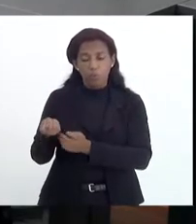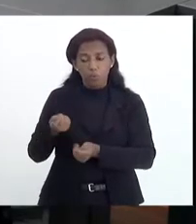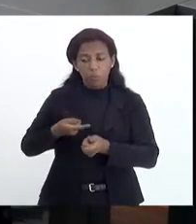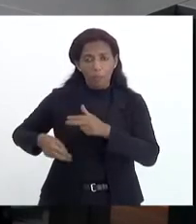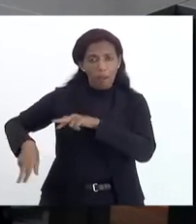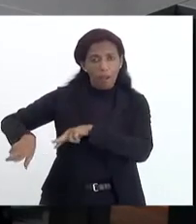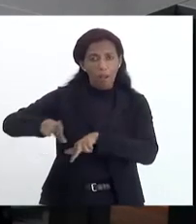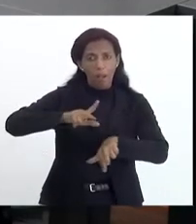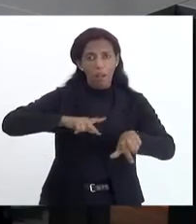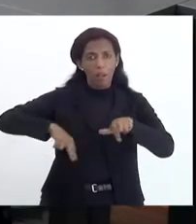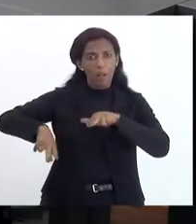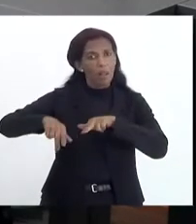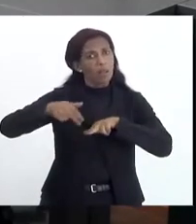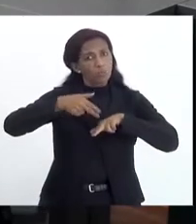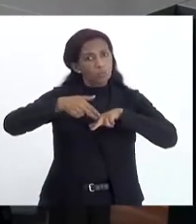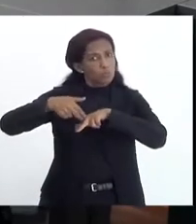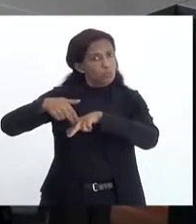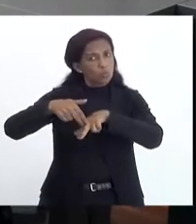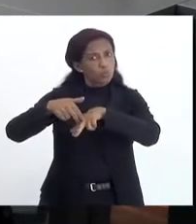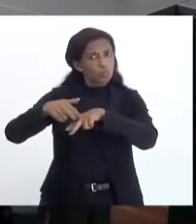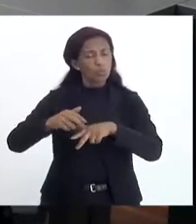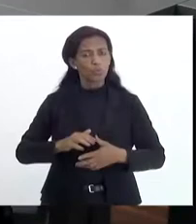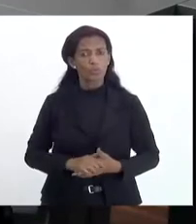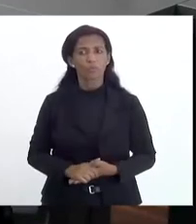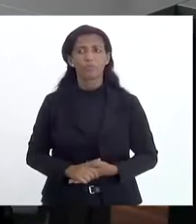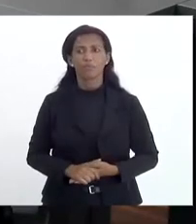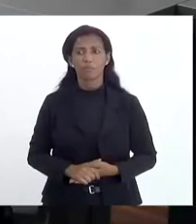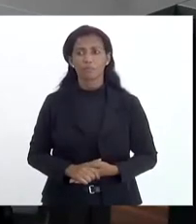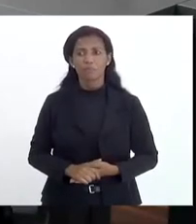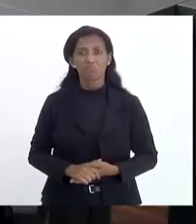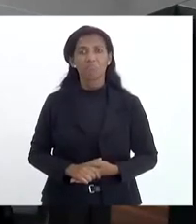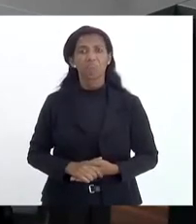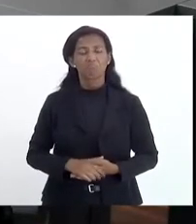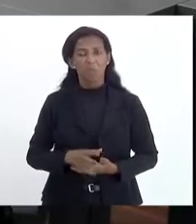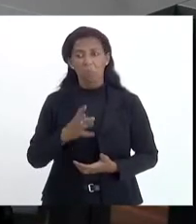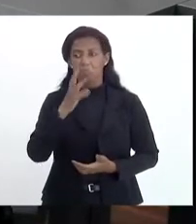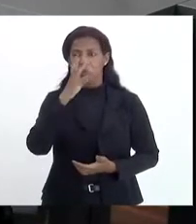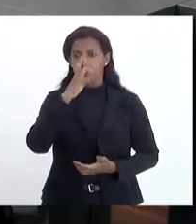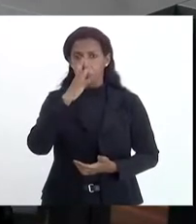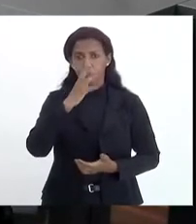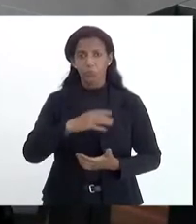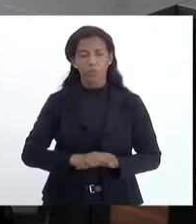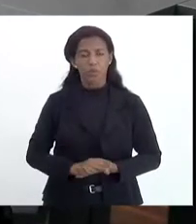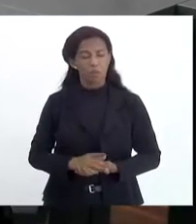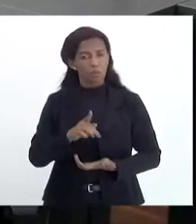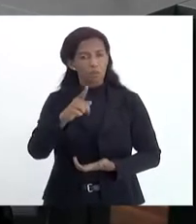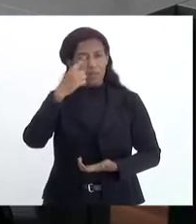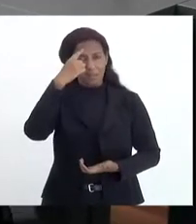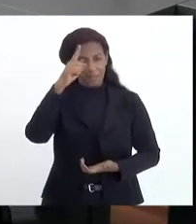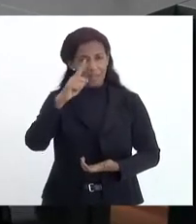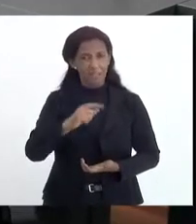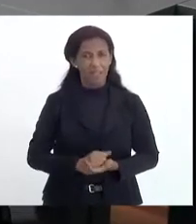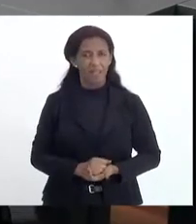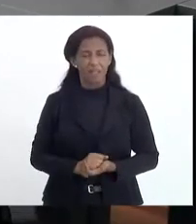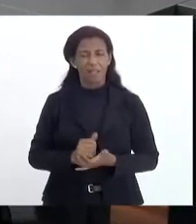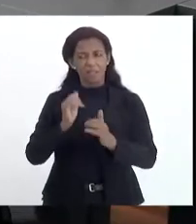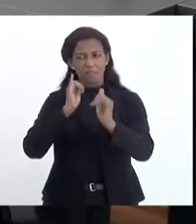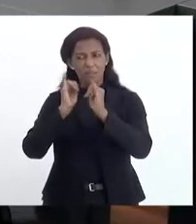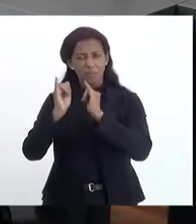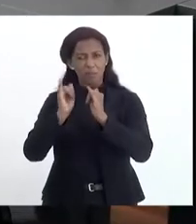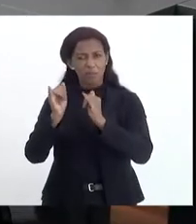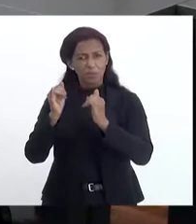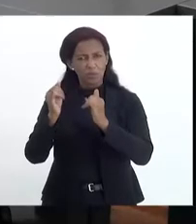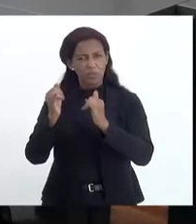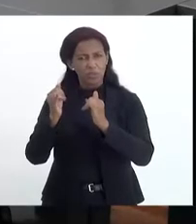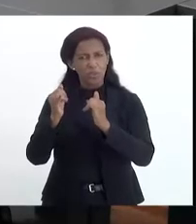torno dessa modalidade esportiva. É impressionante. Para vocês terem uma ideia, os dados que nos informaram para